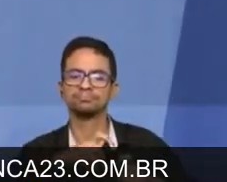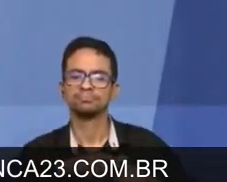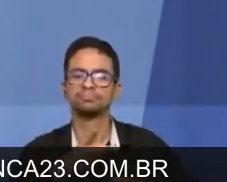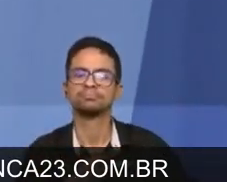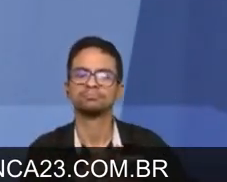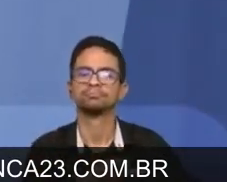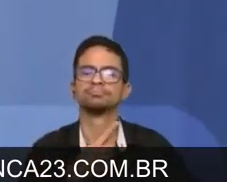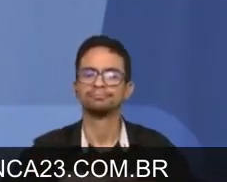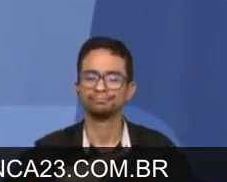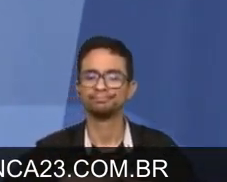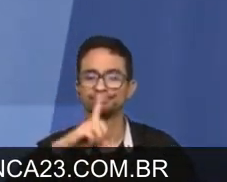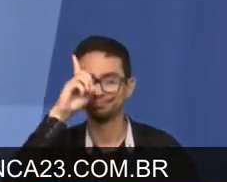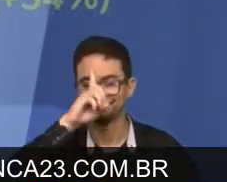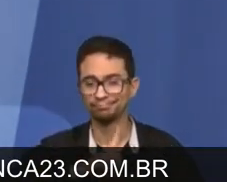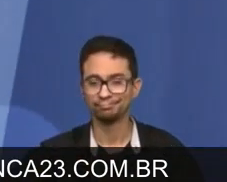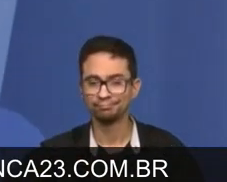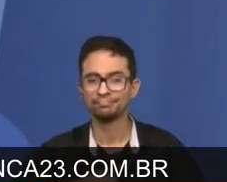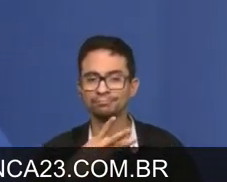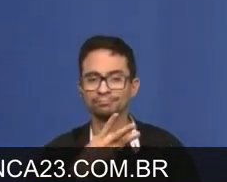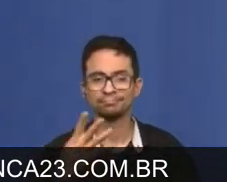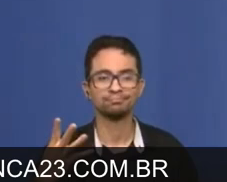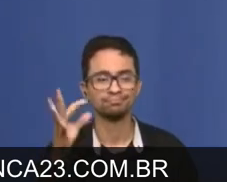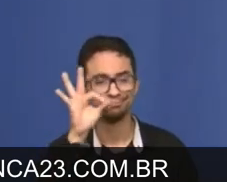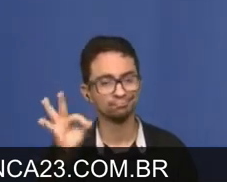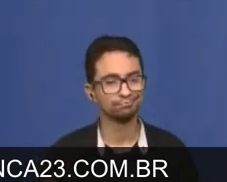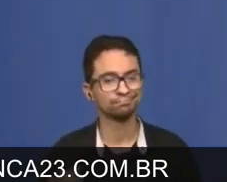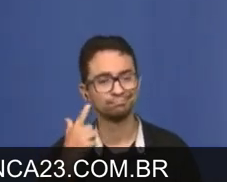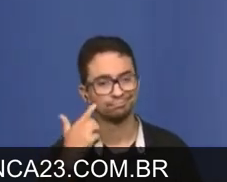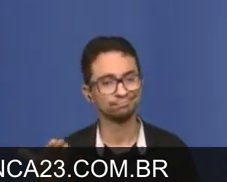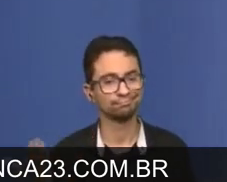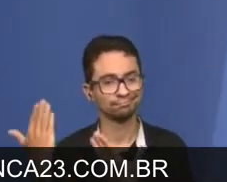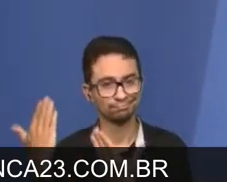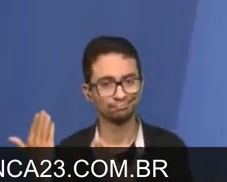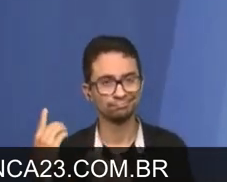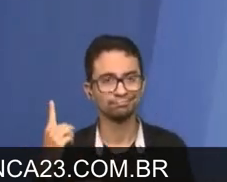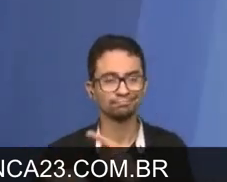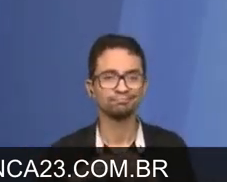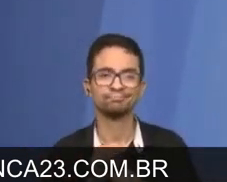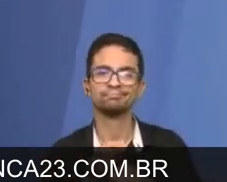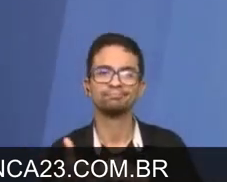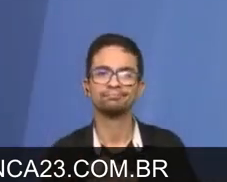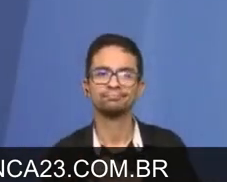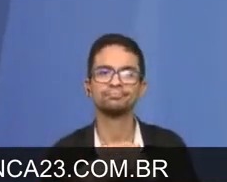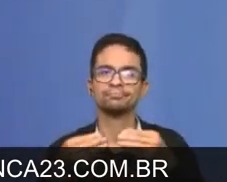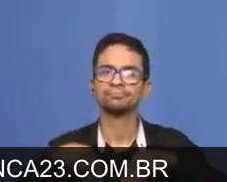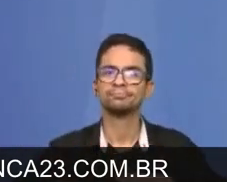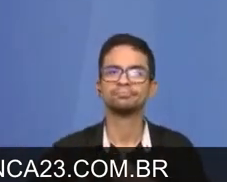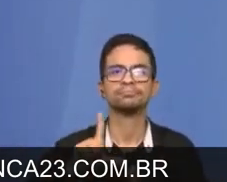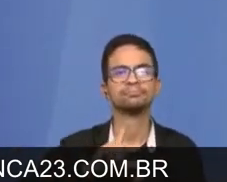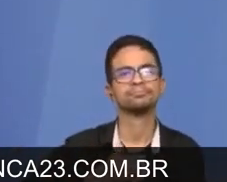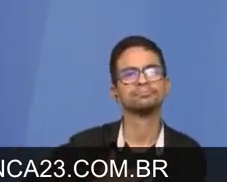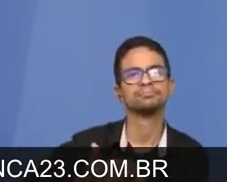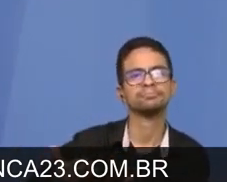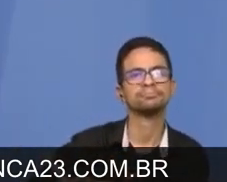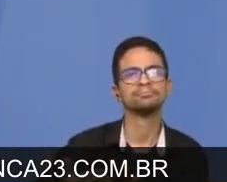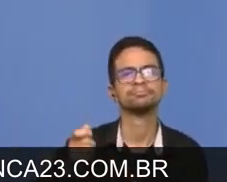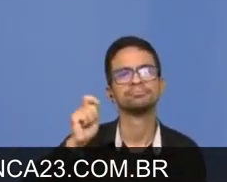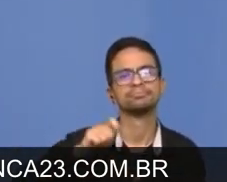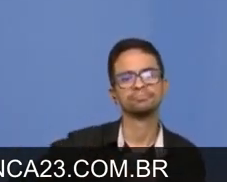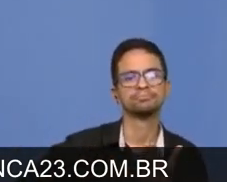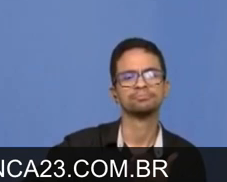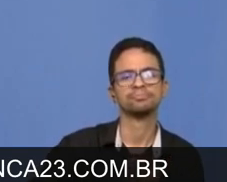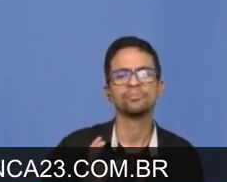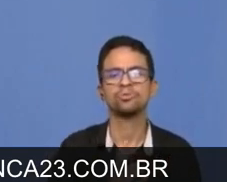de depressão aumentou 34% após a pandemia. Antes da crise sanitária, foram registrados